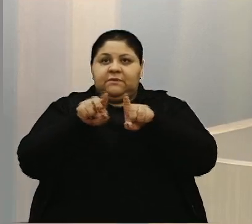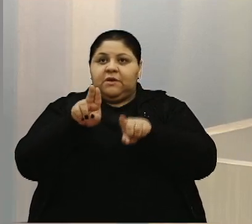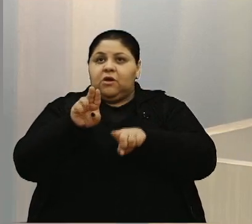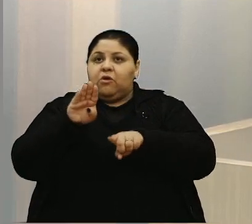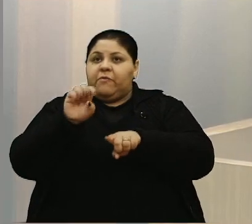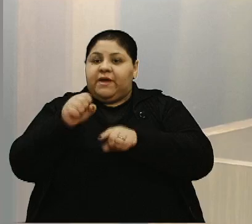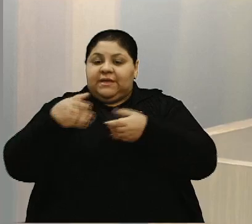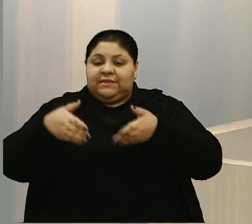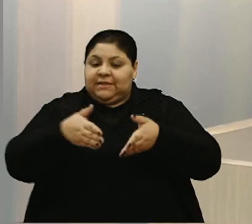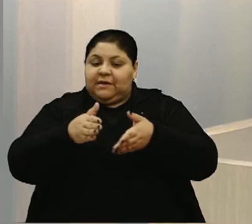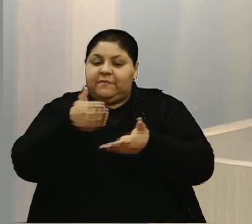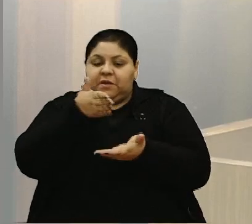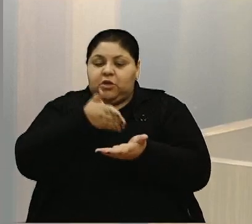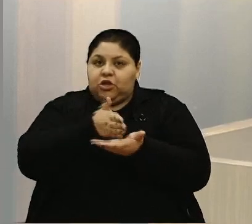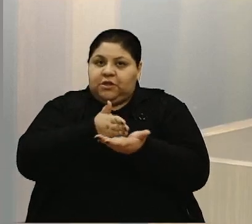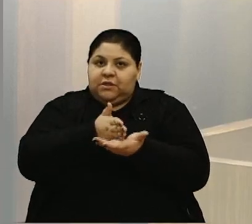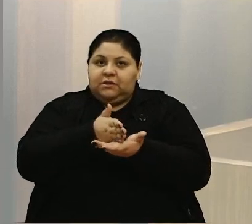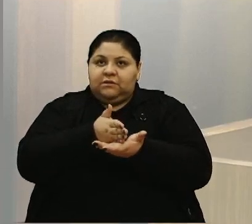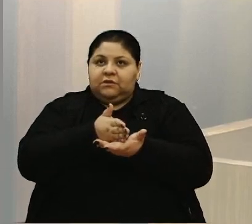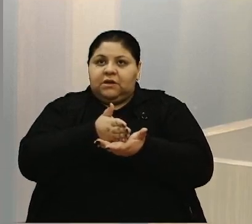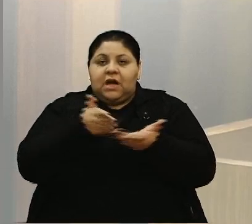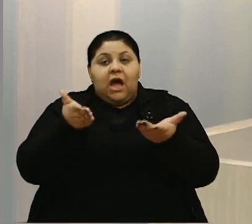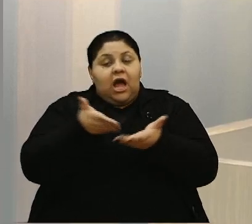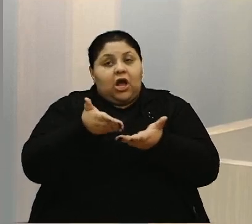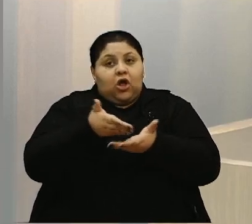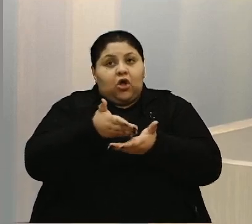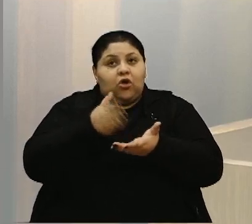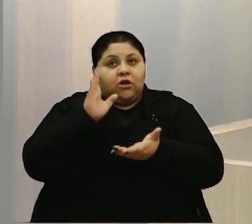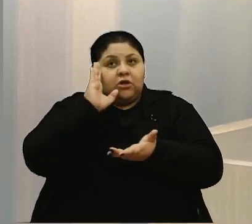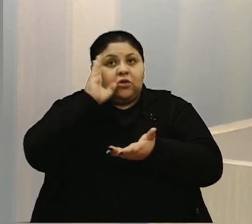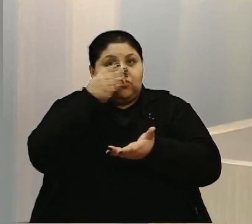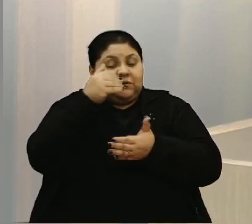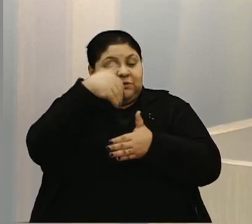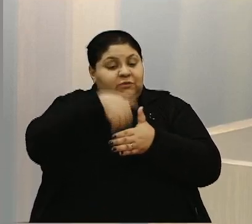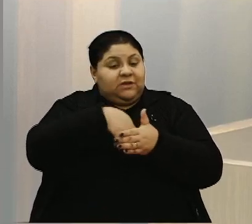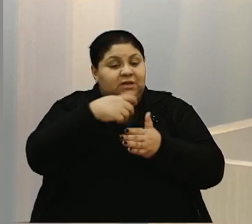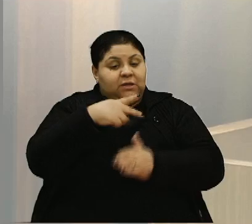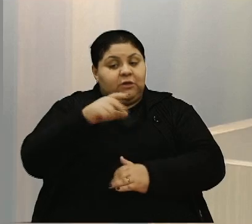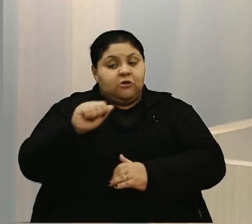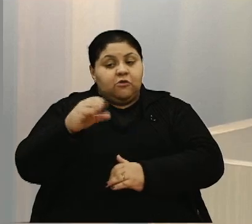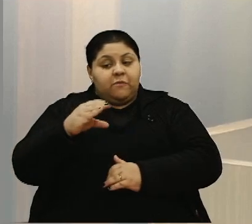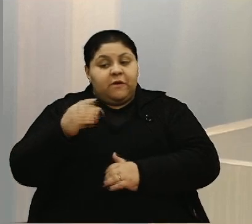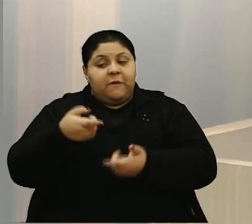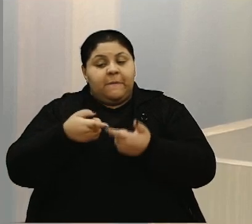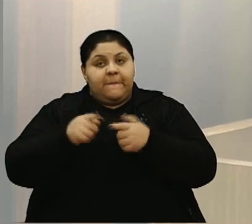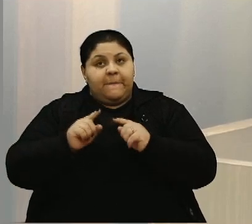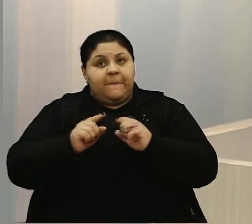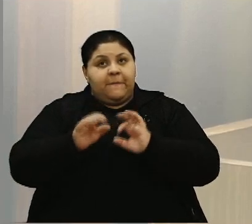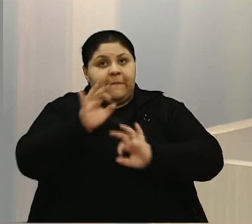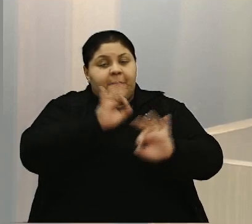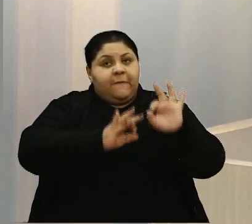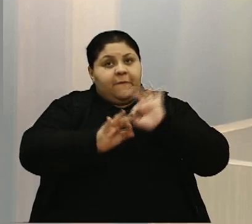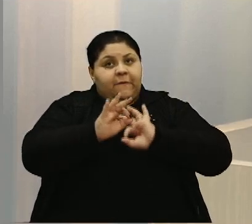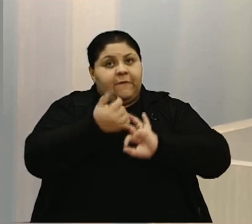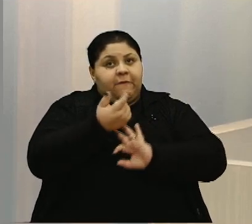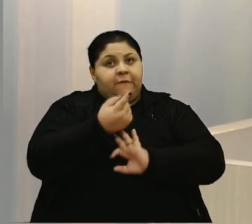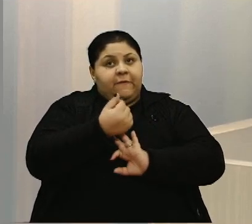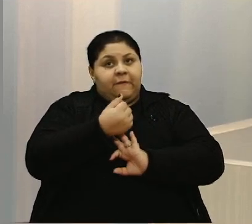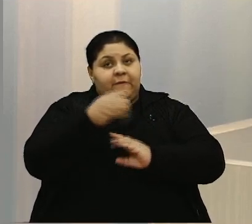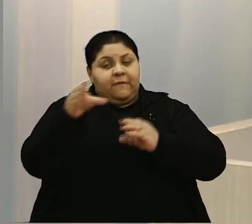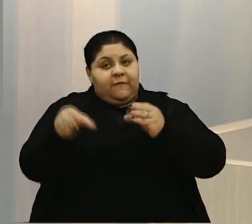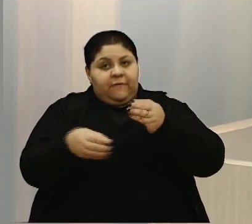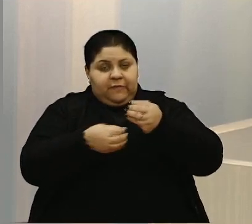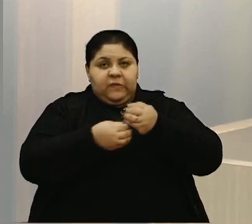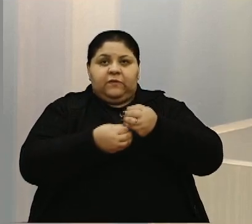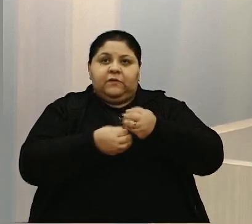Essa a gente não teve a contemplação dela no PAC, mas a gente vai viabilizar ela com recurso de emenda